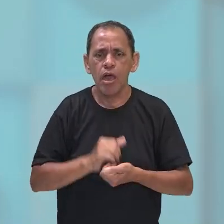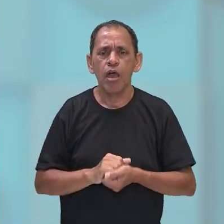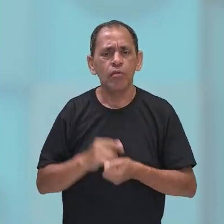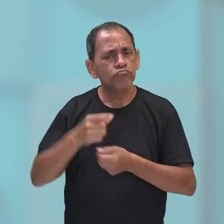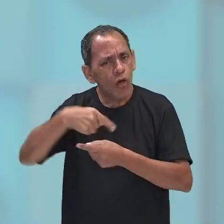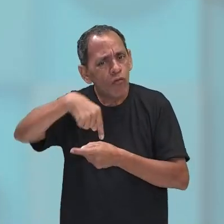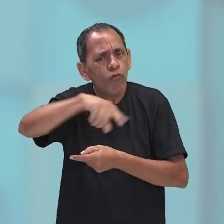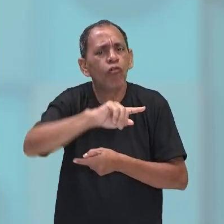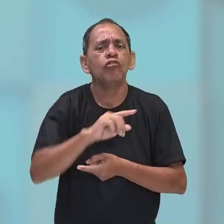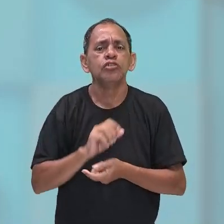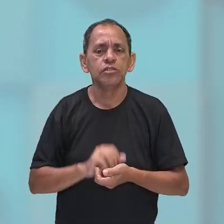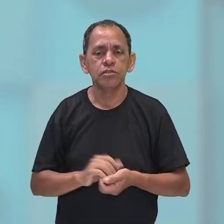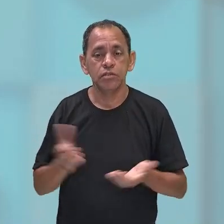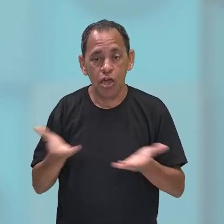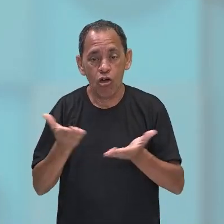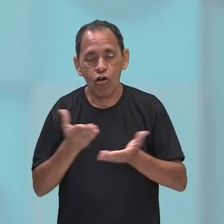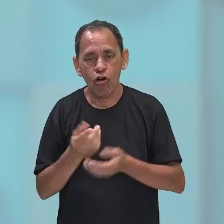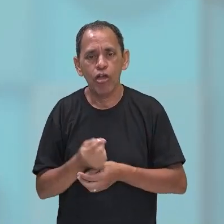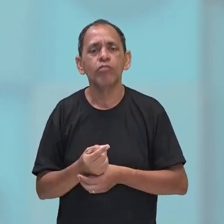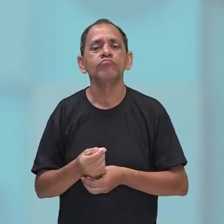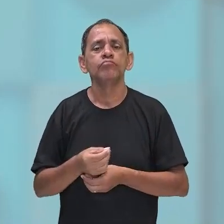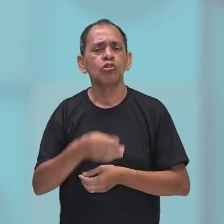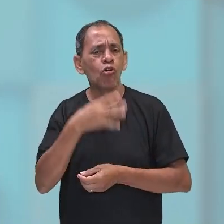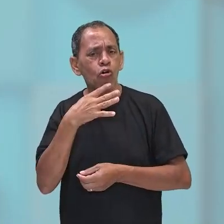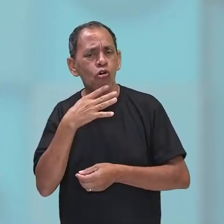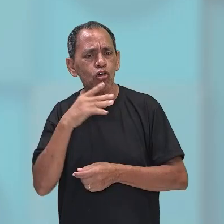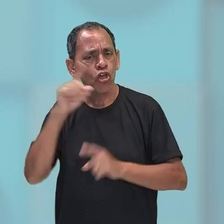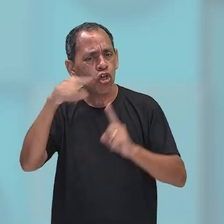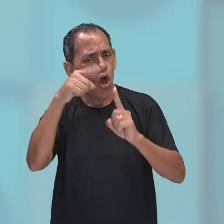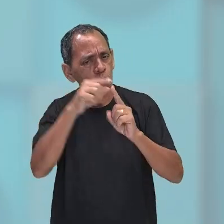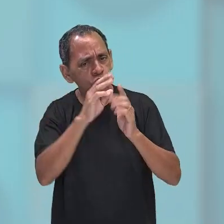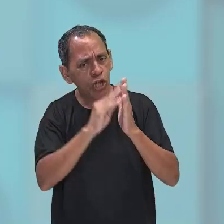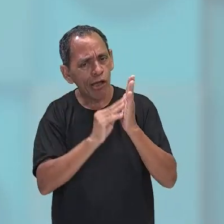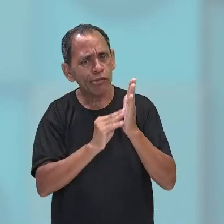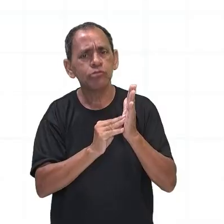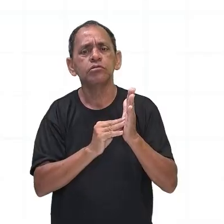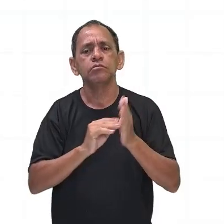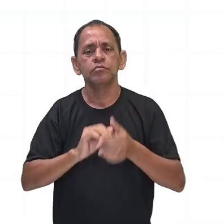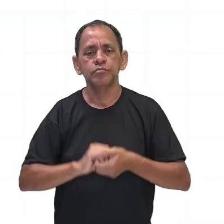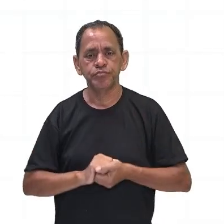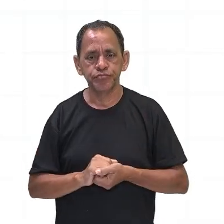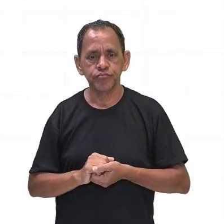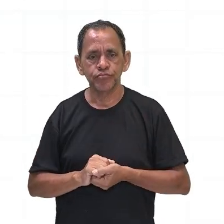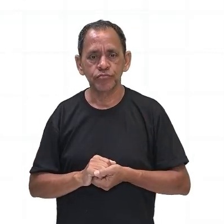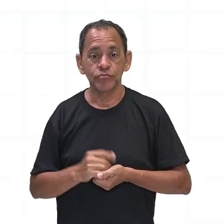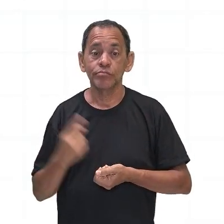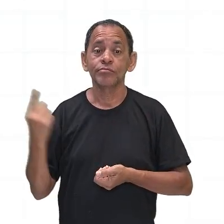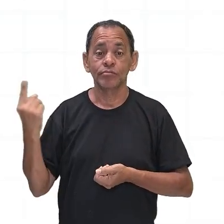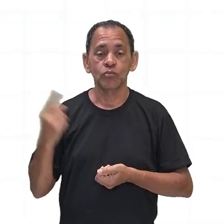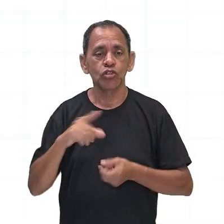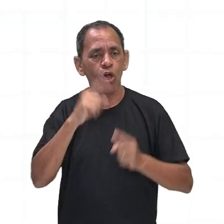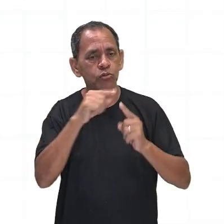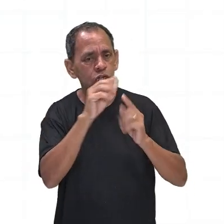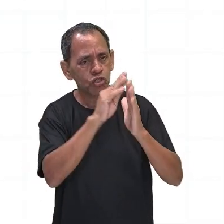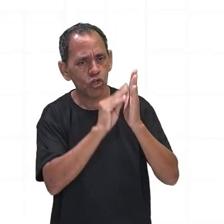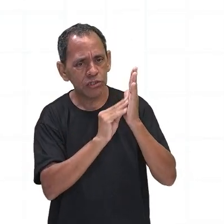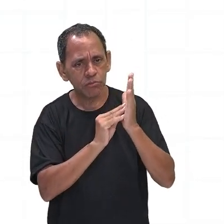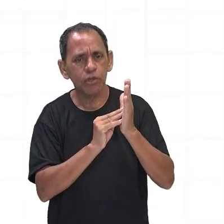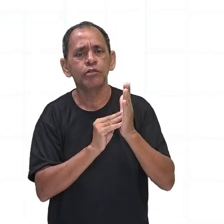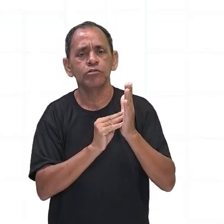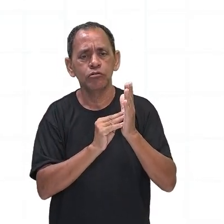e vamos conhecer o que será objeto, o que será estudado nesta aula. Colocando aí o nosso objeto de